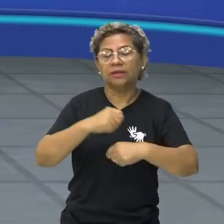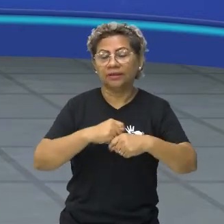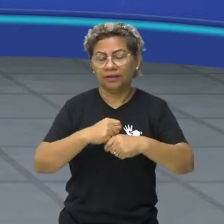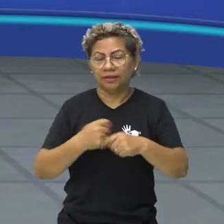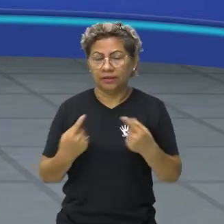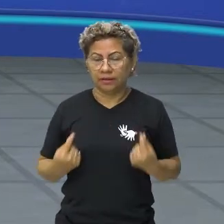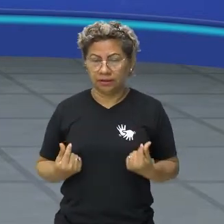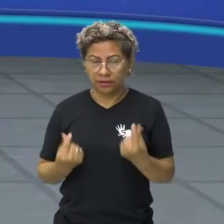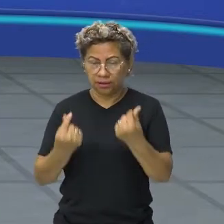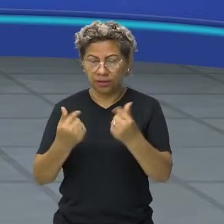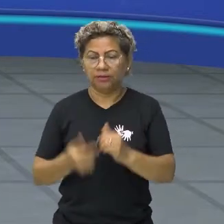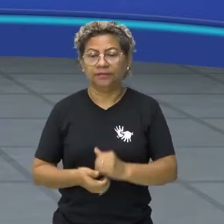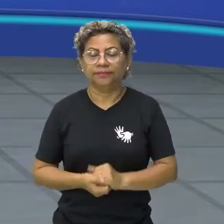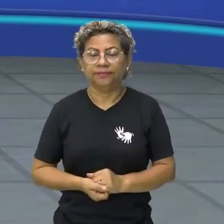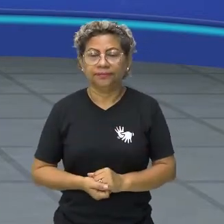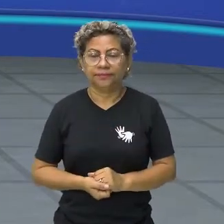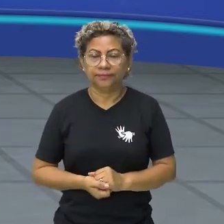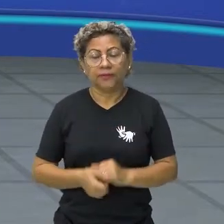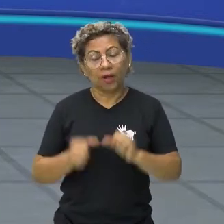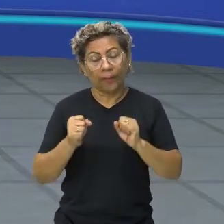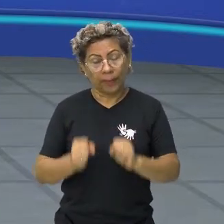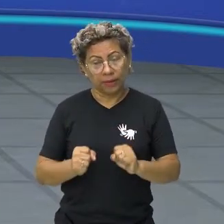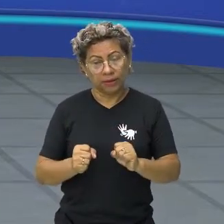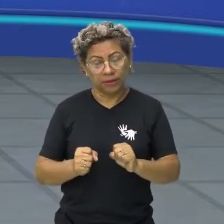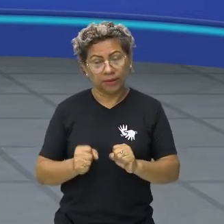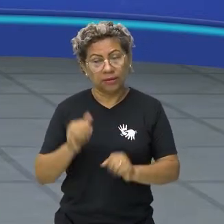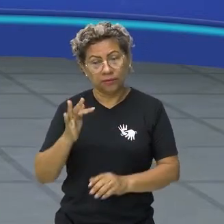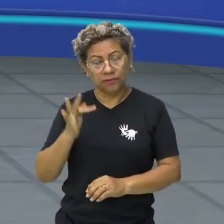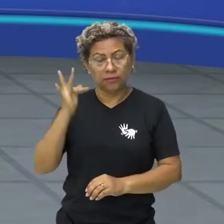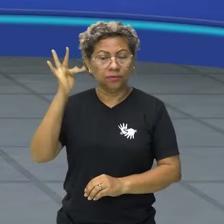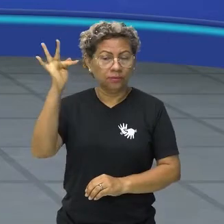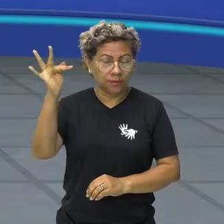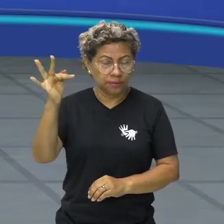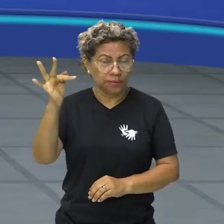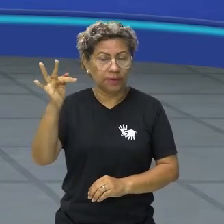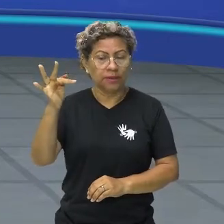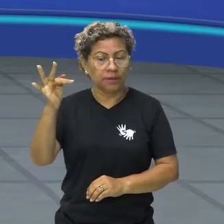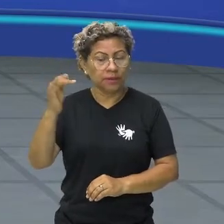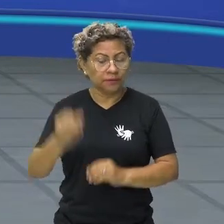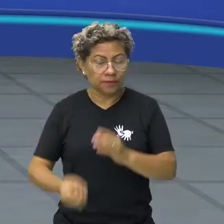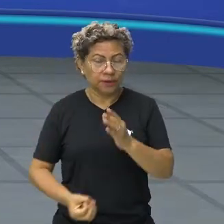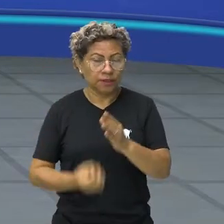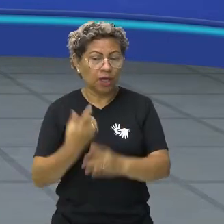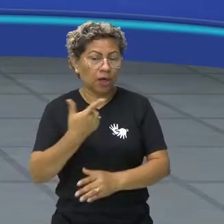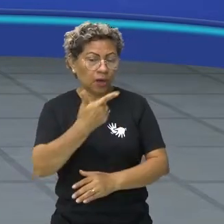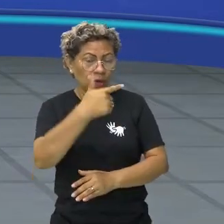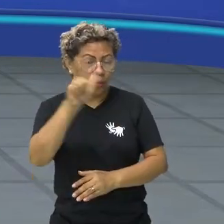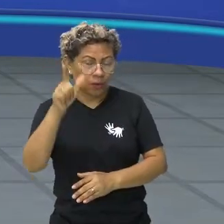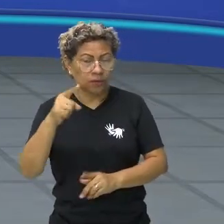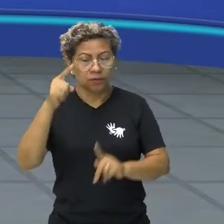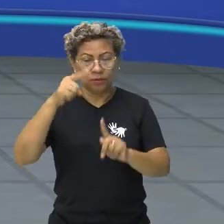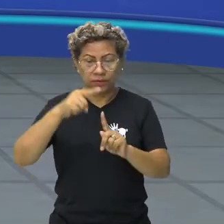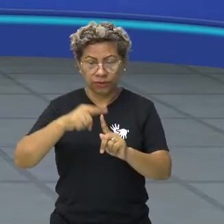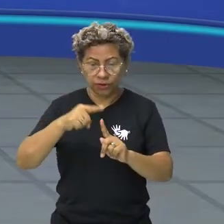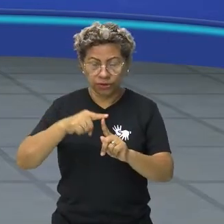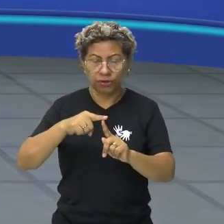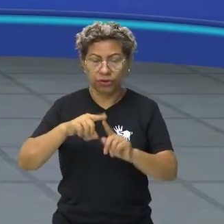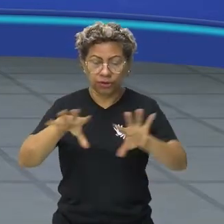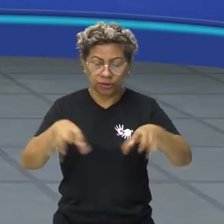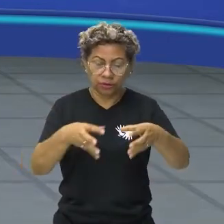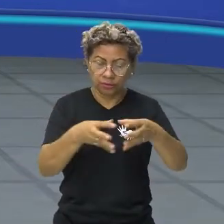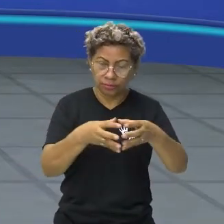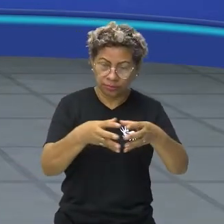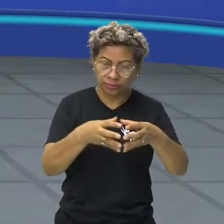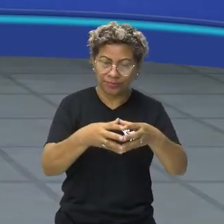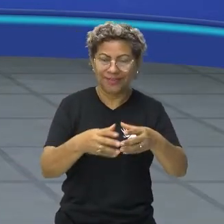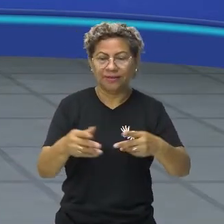desenvolvimento econômico, pode ser que futuramente possa surgir outro nível de bloco econômico, dependendo aí dos países